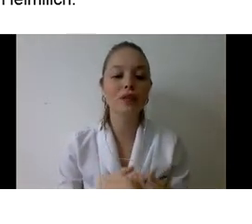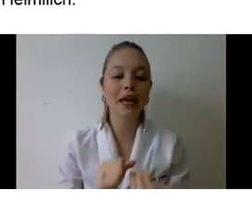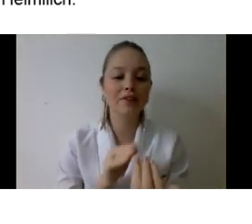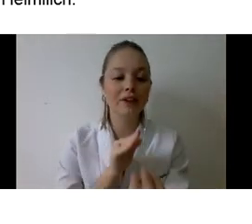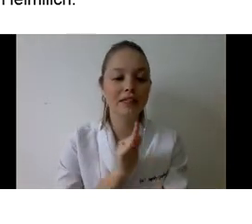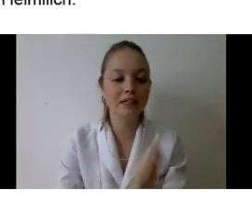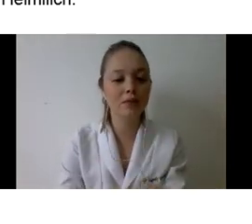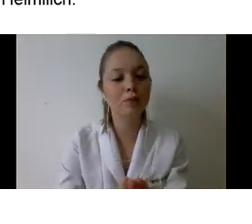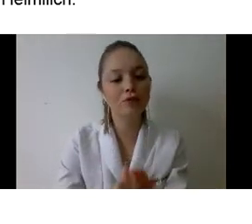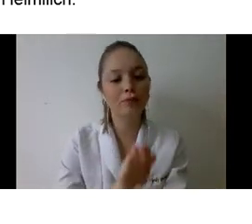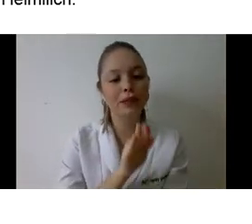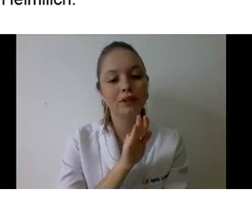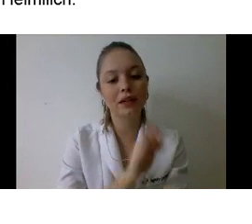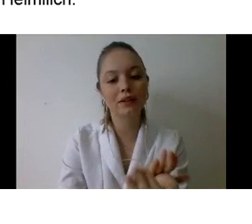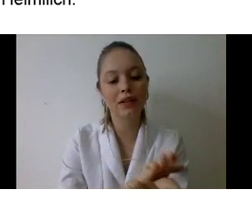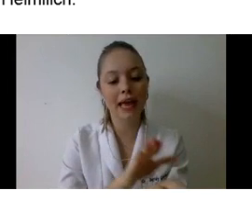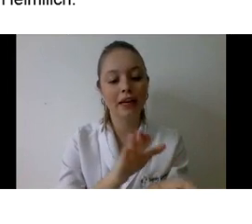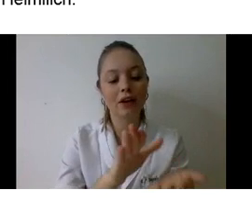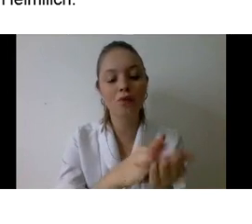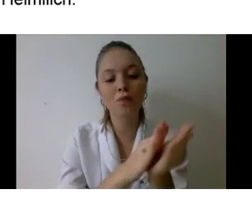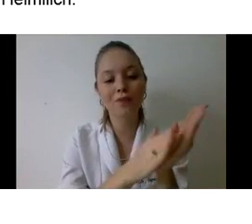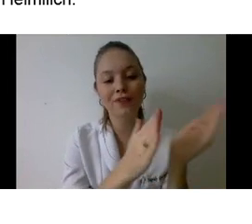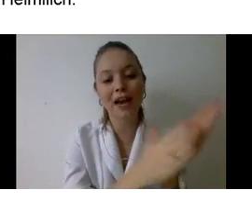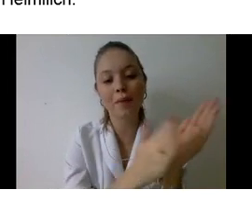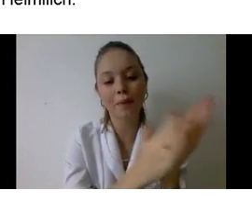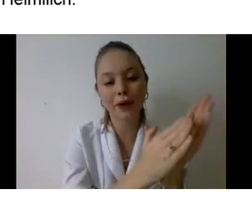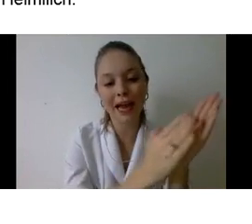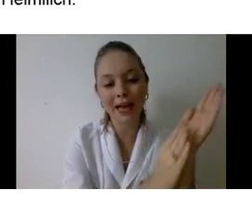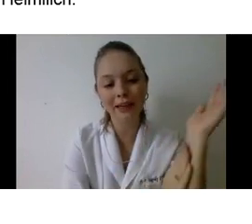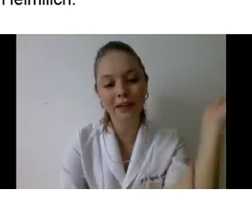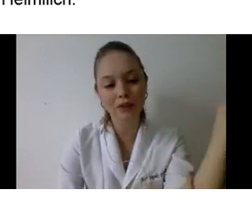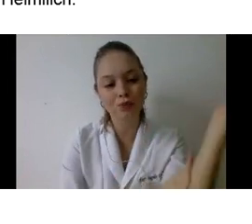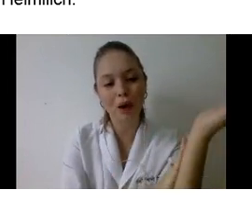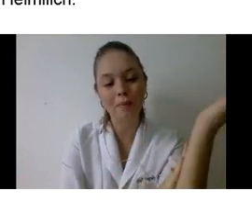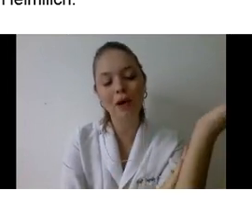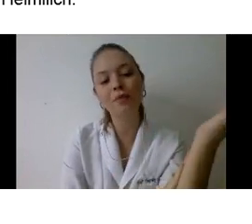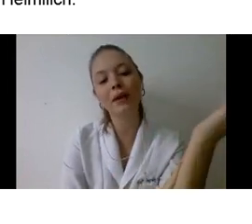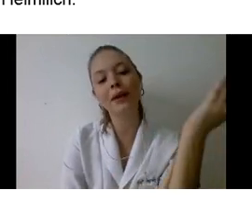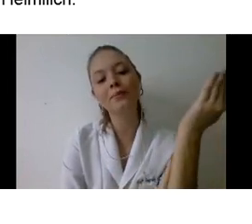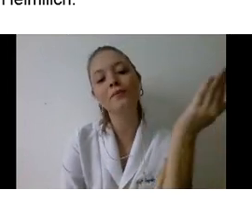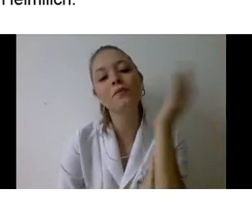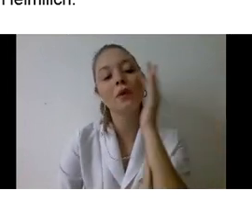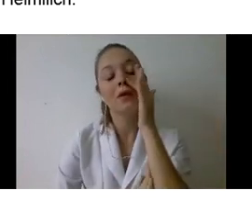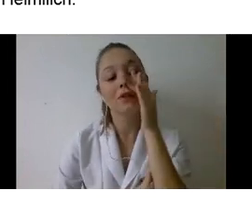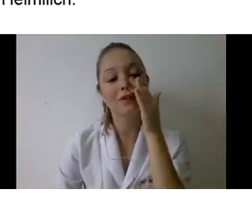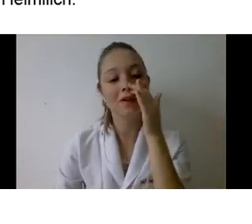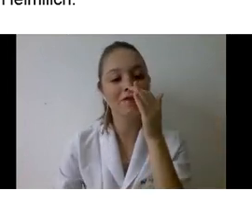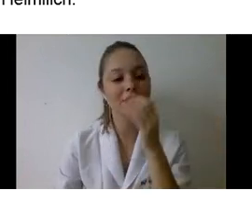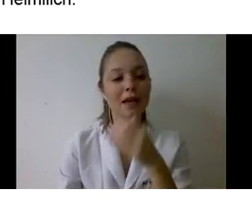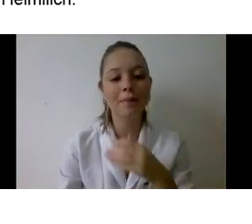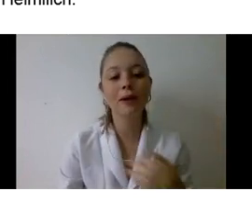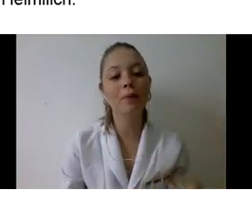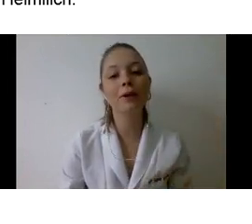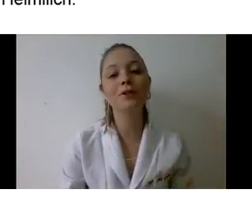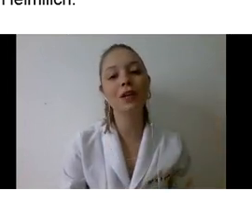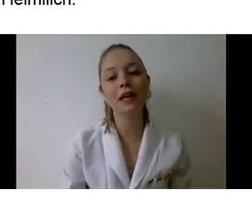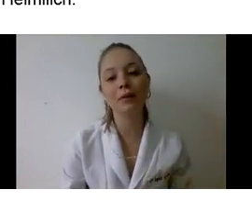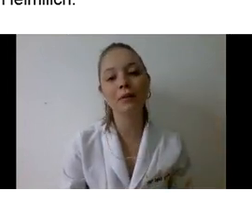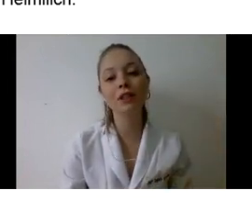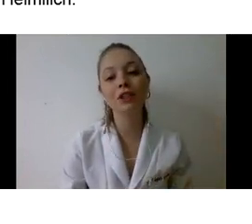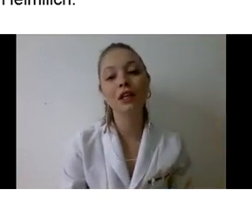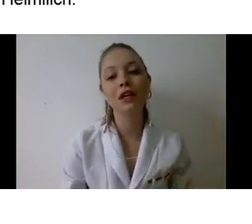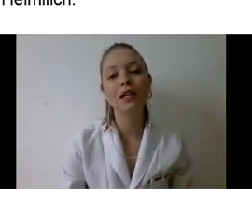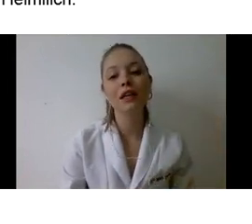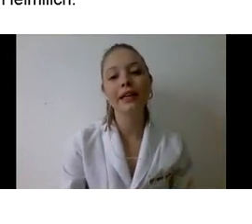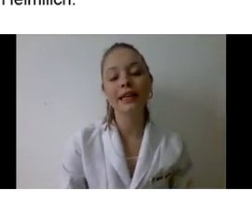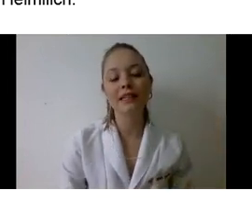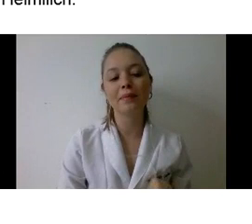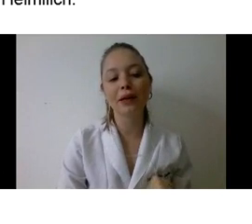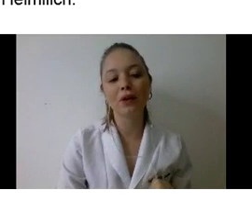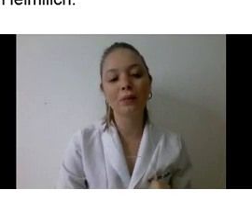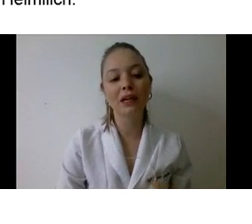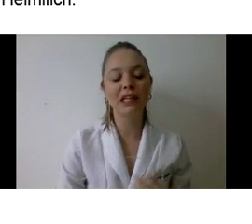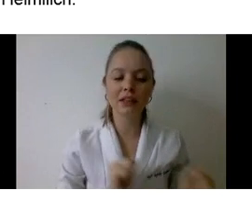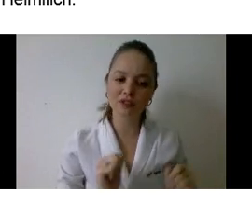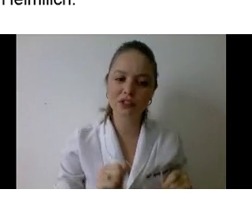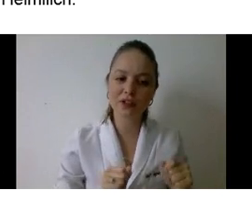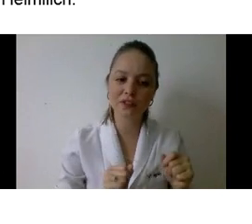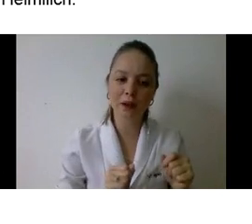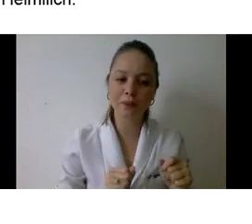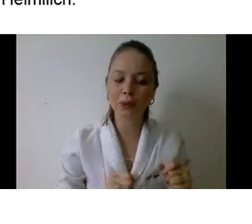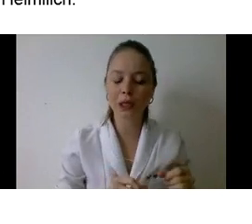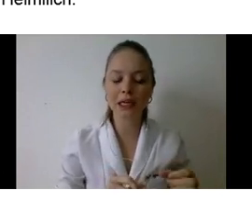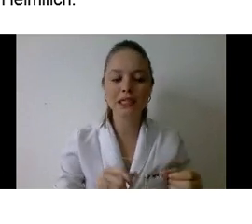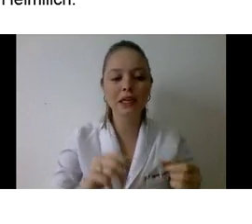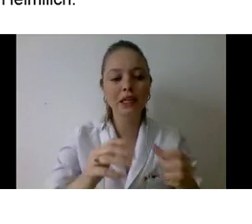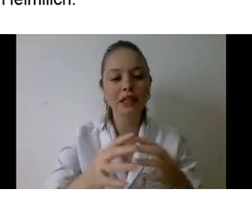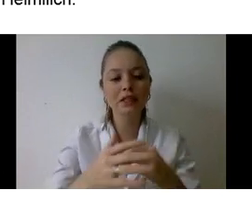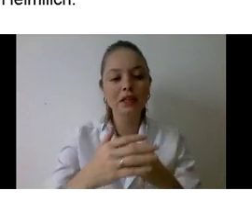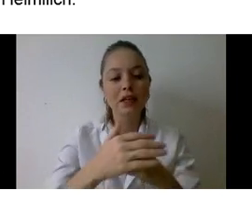não consegue fazer esse movimento, ela não fica apoiada na sua mão, né? Você vai fazer a manobra de Heimlich, que é essa manobra aqui que